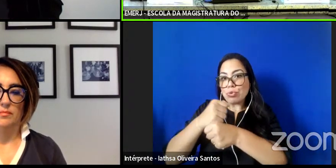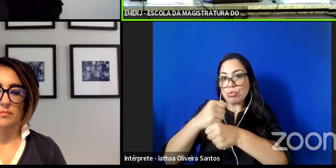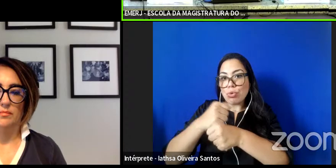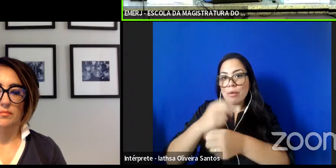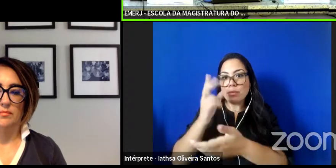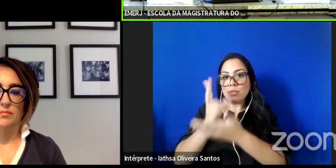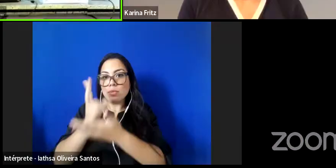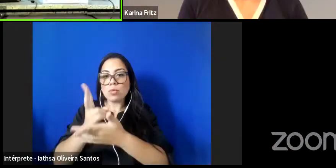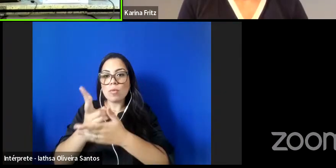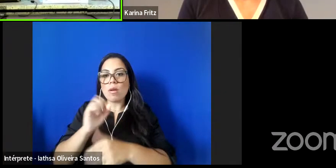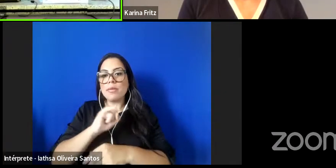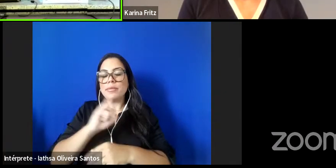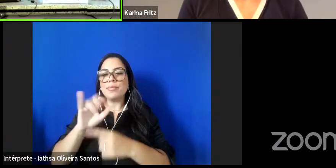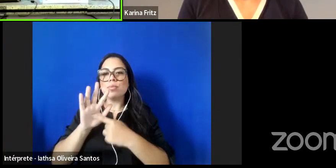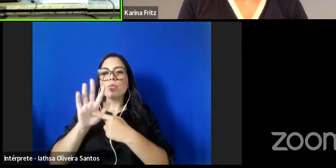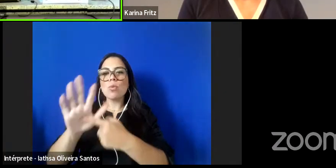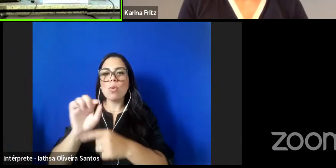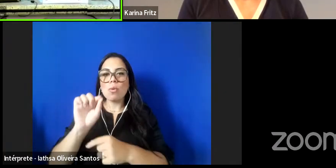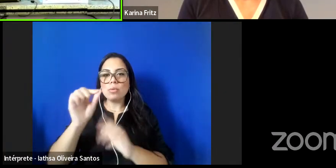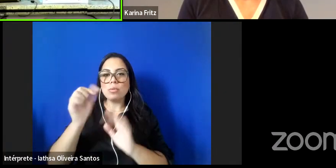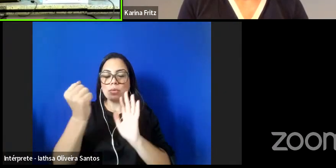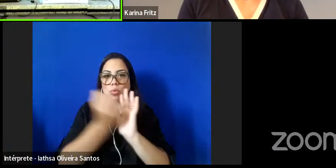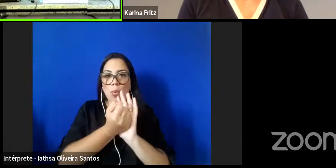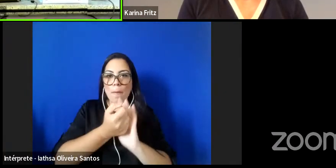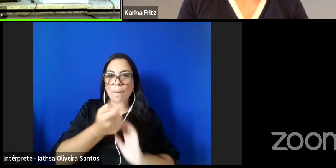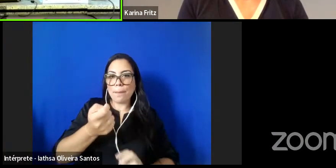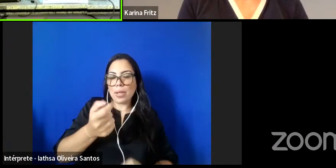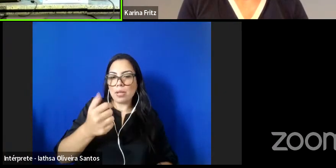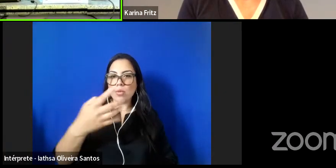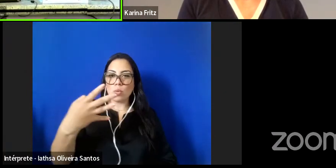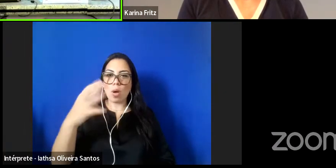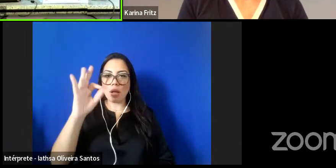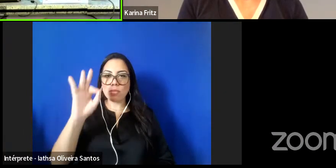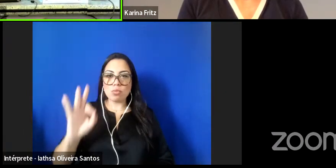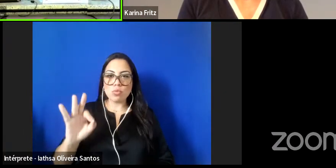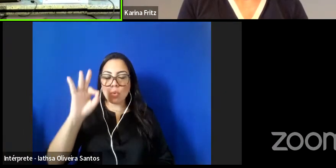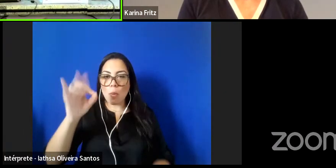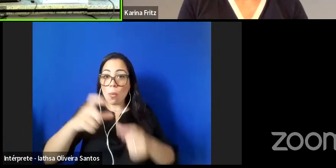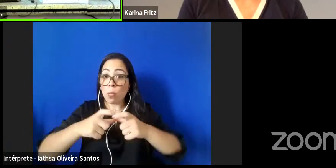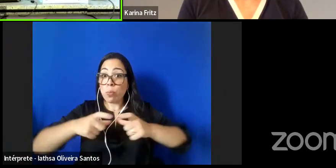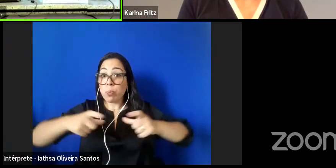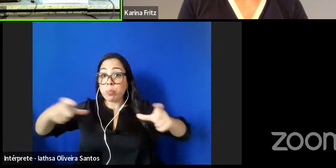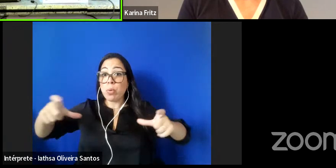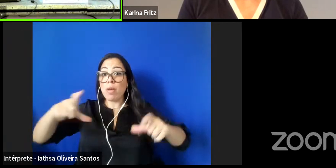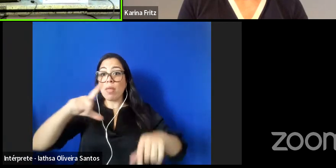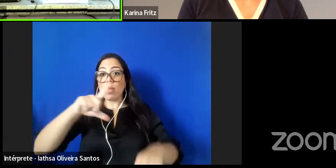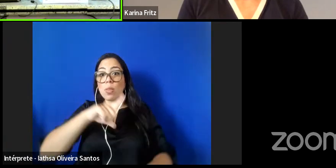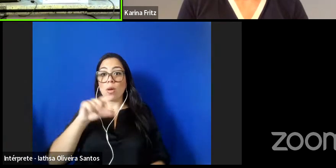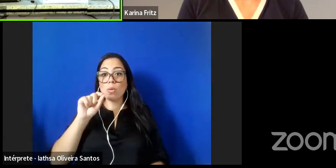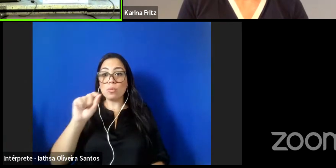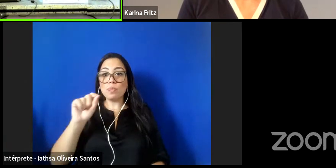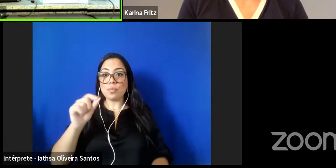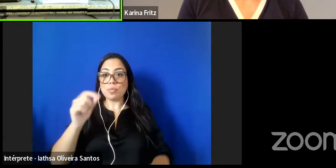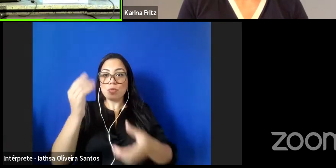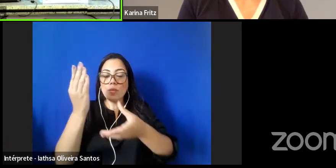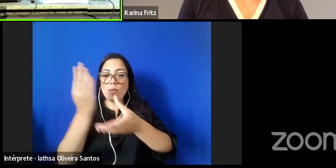que simbolicamente números pequenos, 4%, no universo gigantesco de processos judiciais, isso